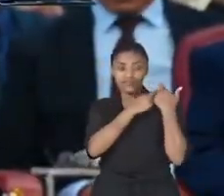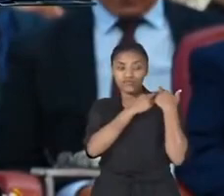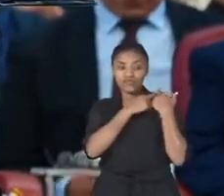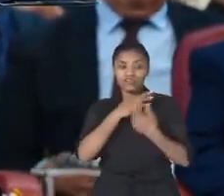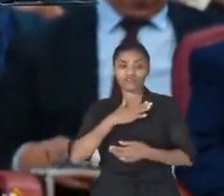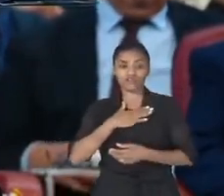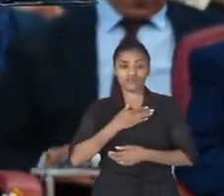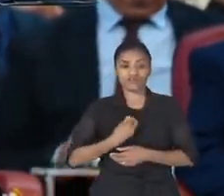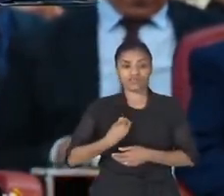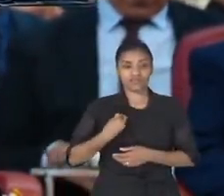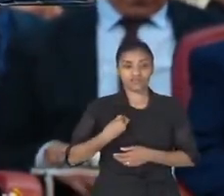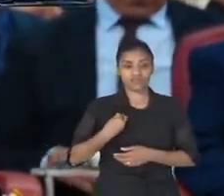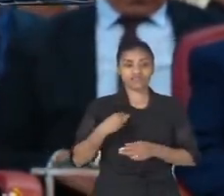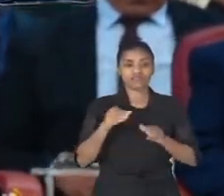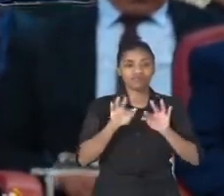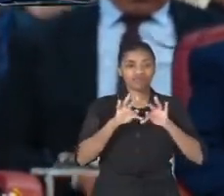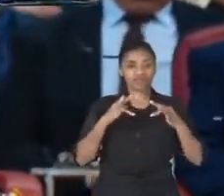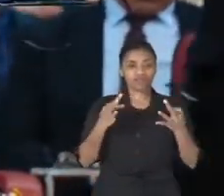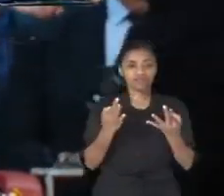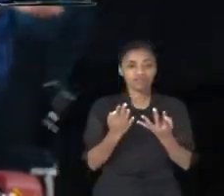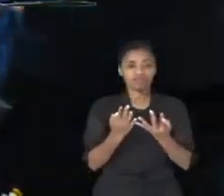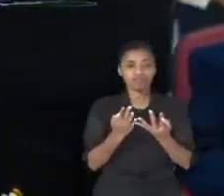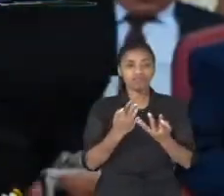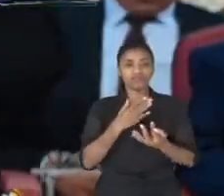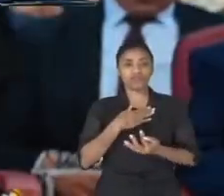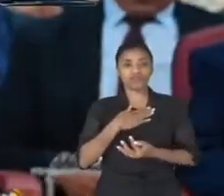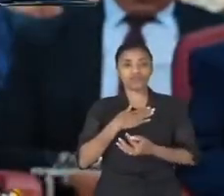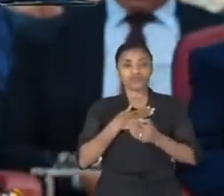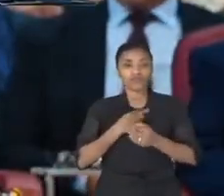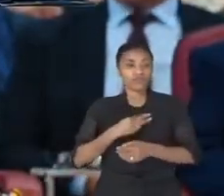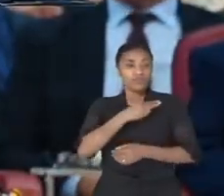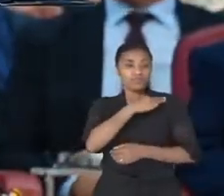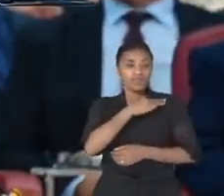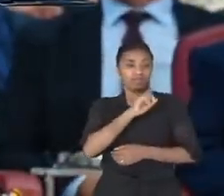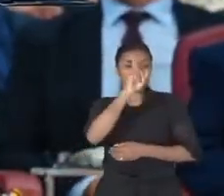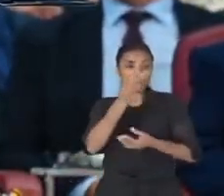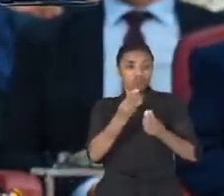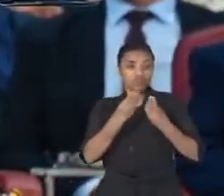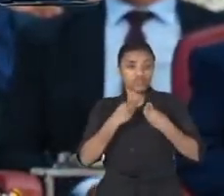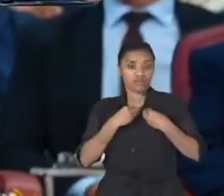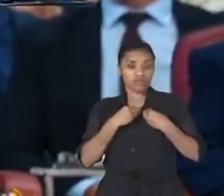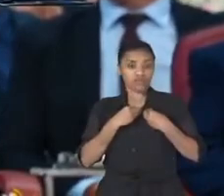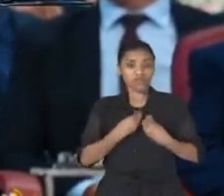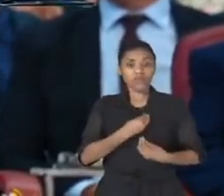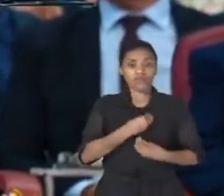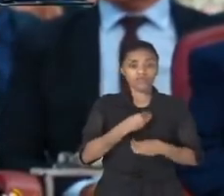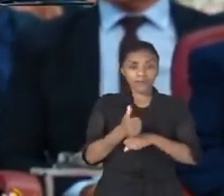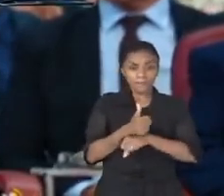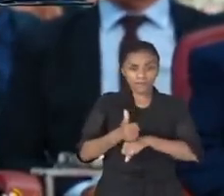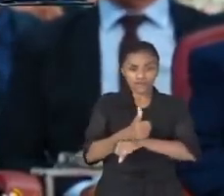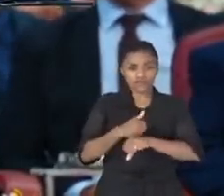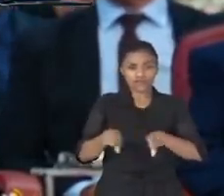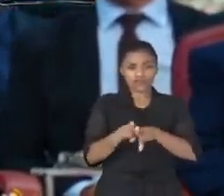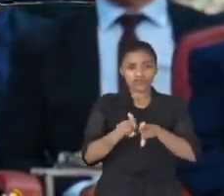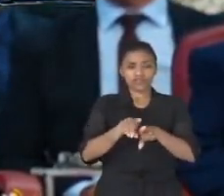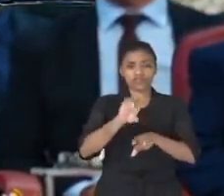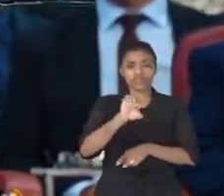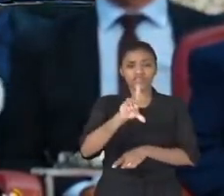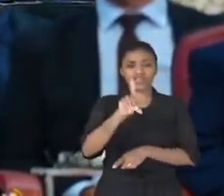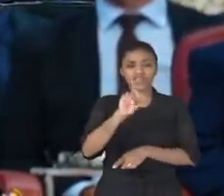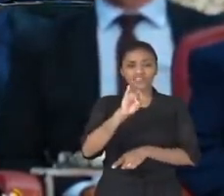vida, pela minha família, pelo ministério que Deus me deu e pela minha vida profissional, que é a irmã